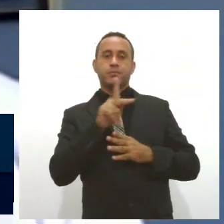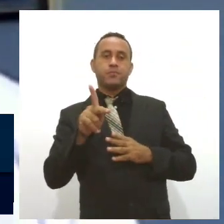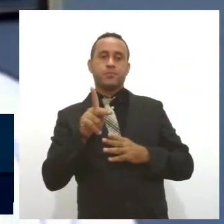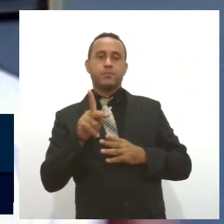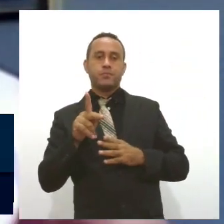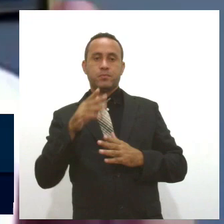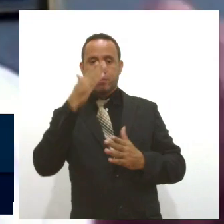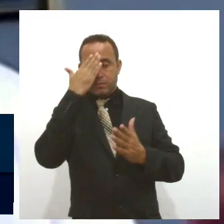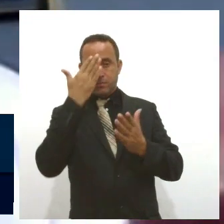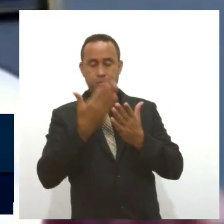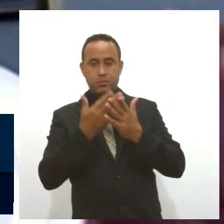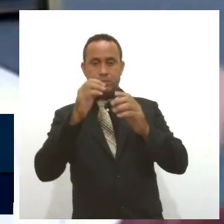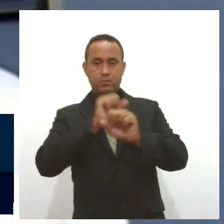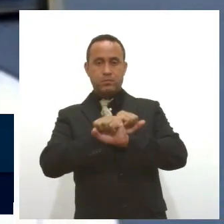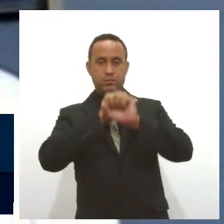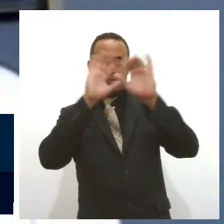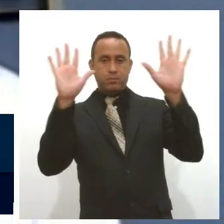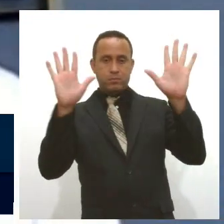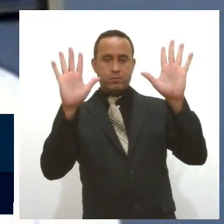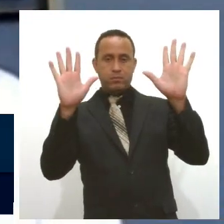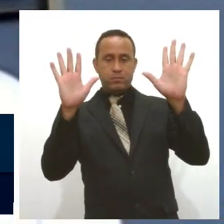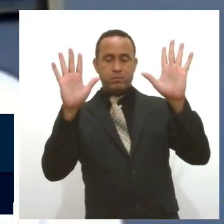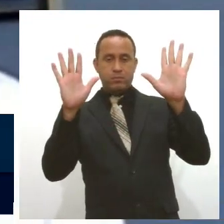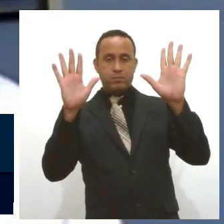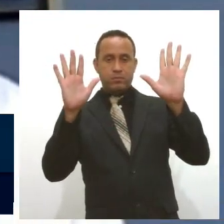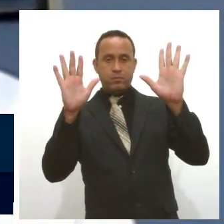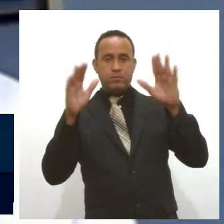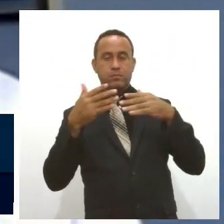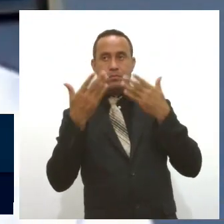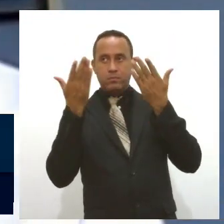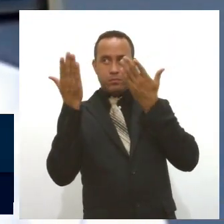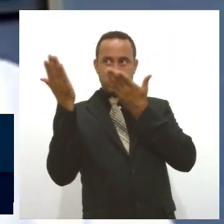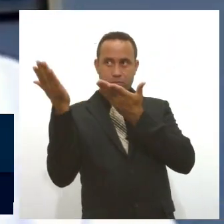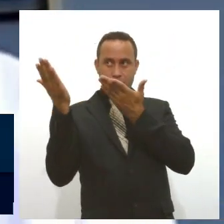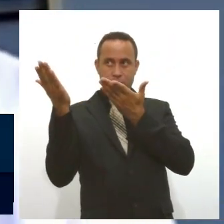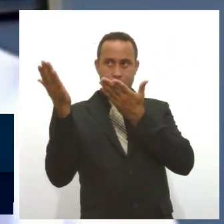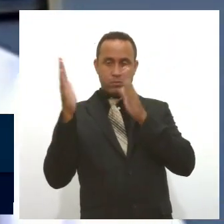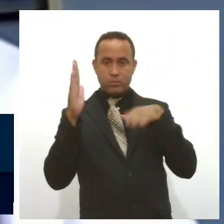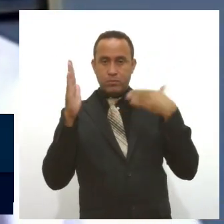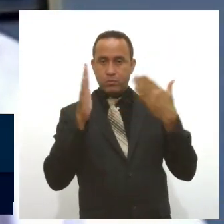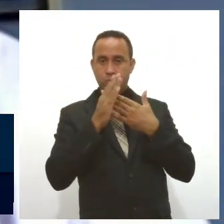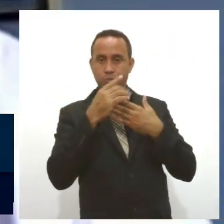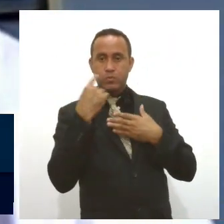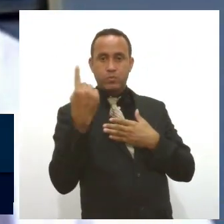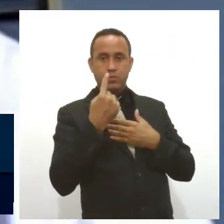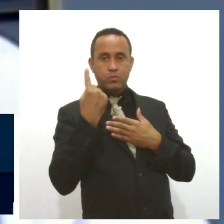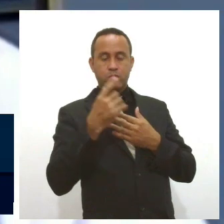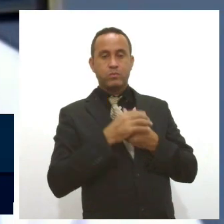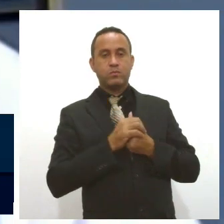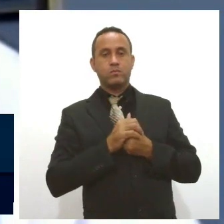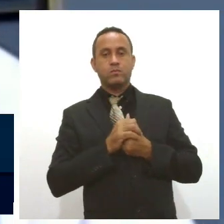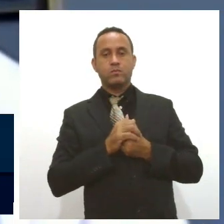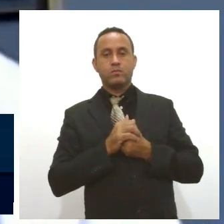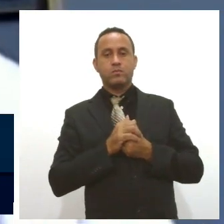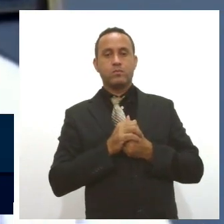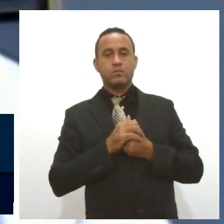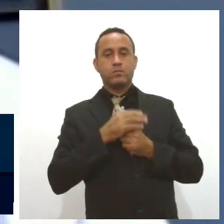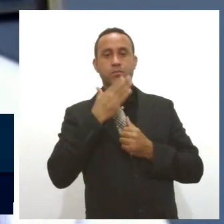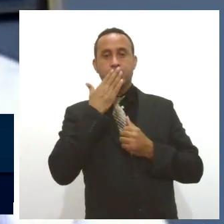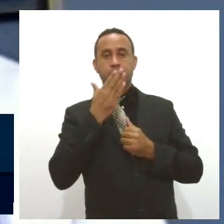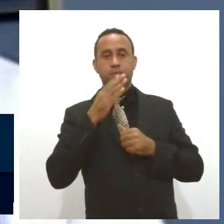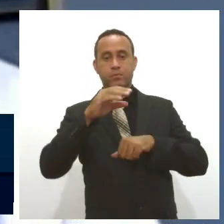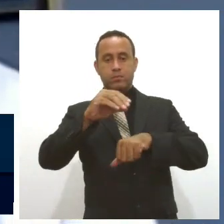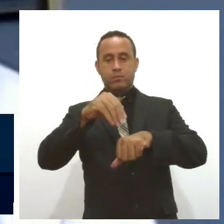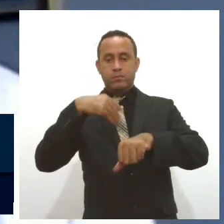tenho certeza que ele deixará esse balanço que ele fez aí disponibilizado para todos nós e pedir que